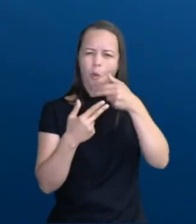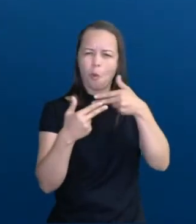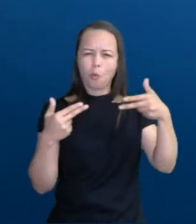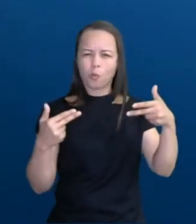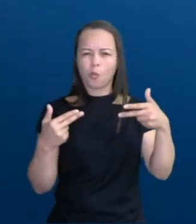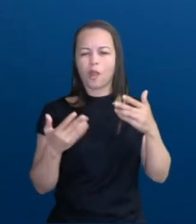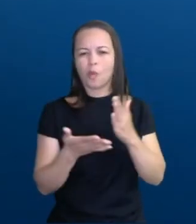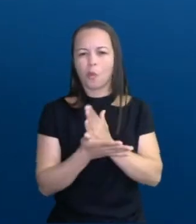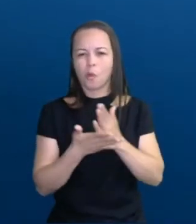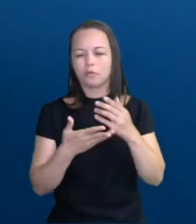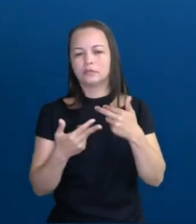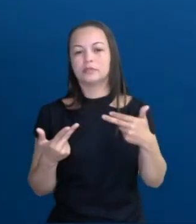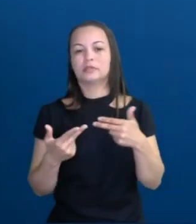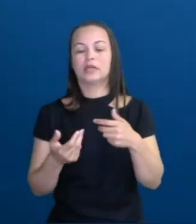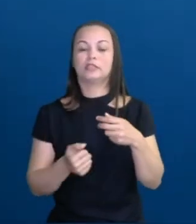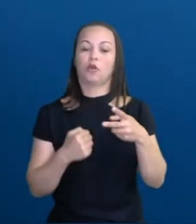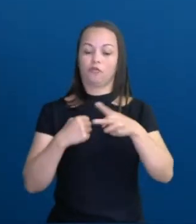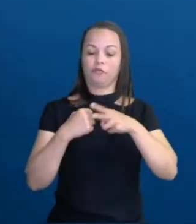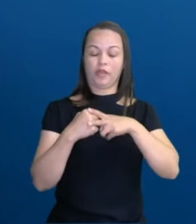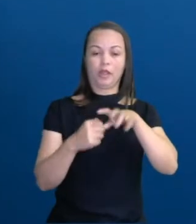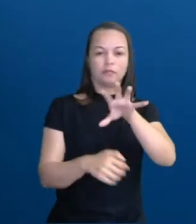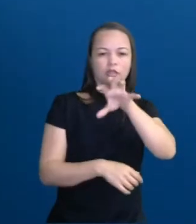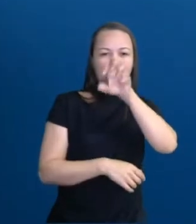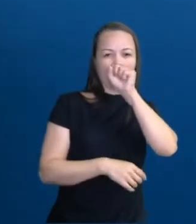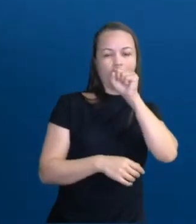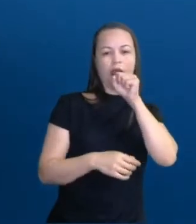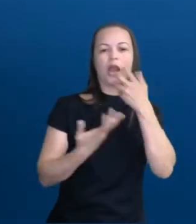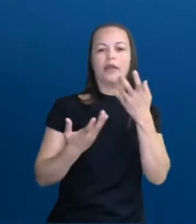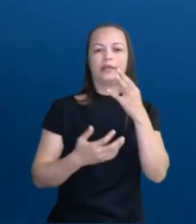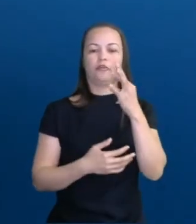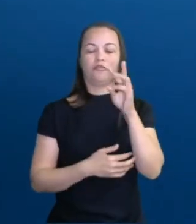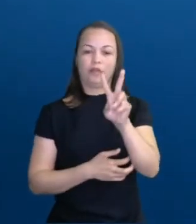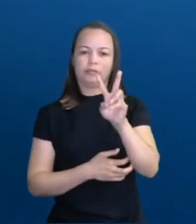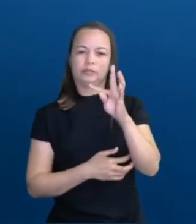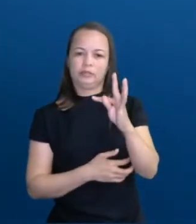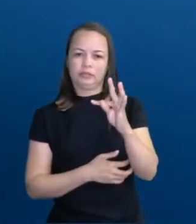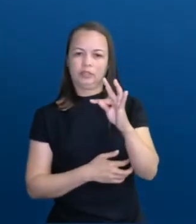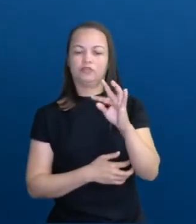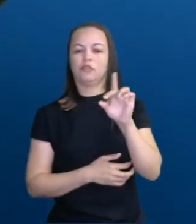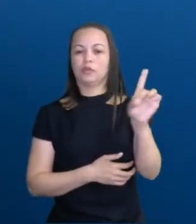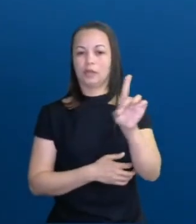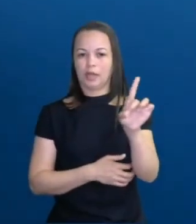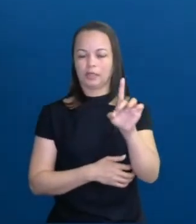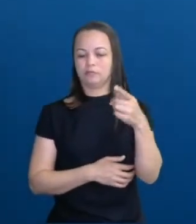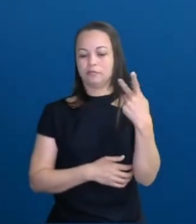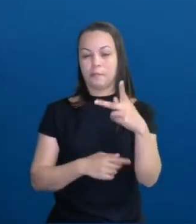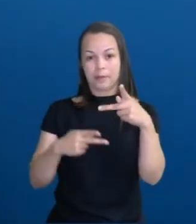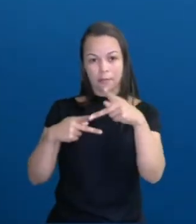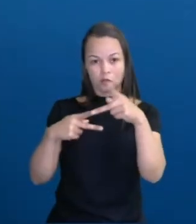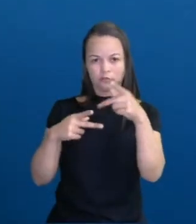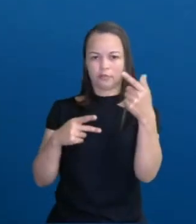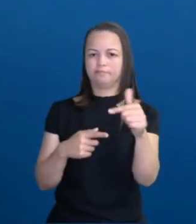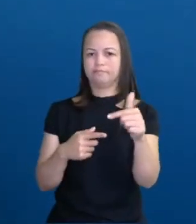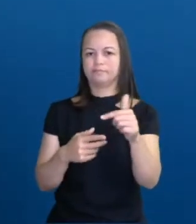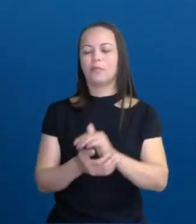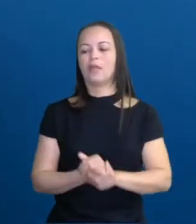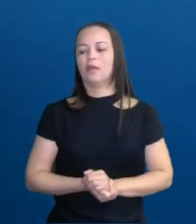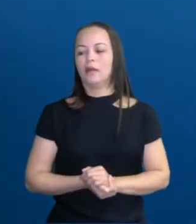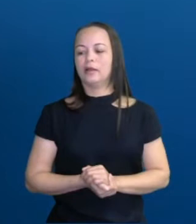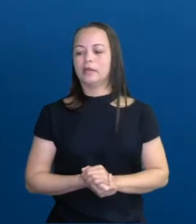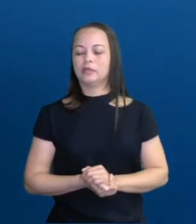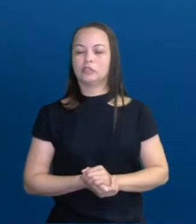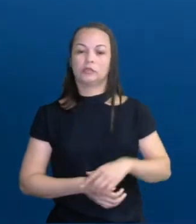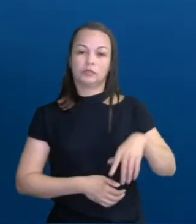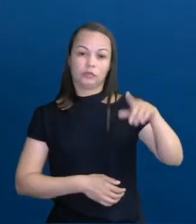algo Então nesse caso o verbo aspirar e transitivo direto então ele não recebe preposição toda